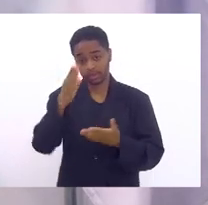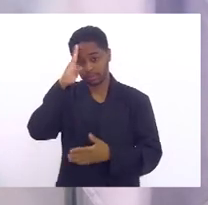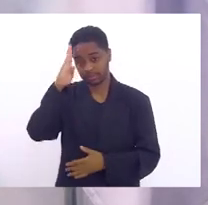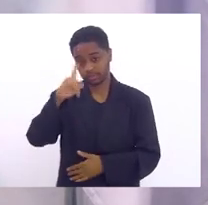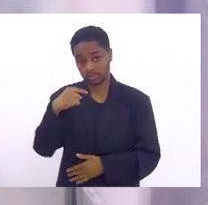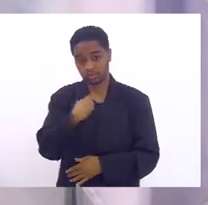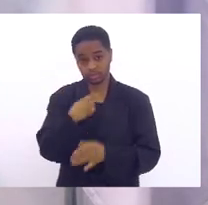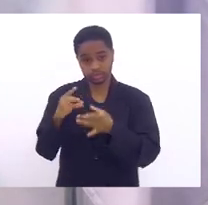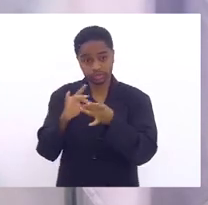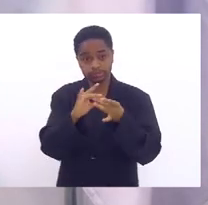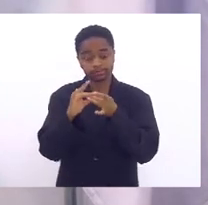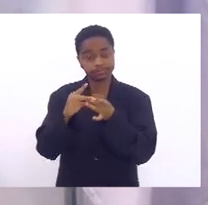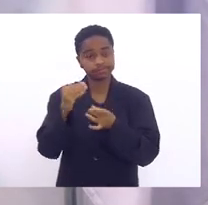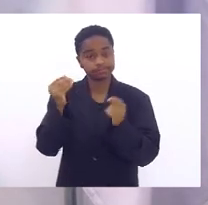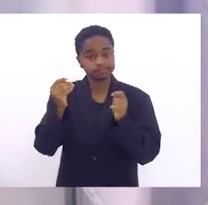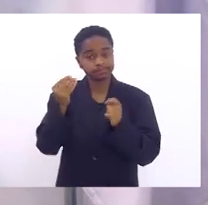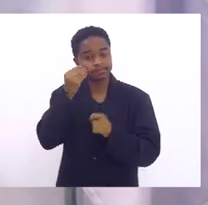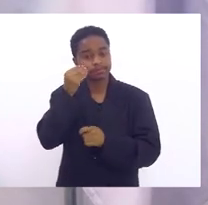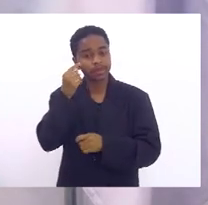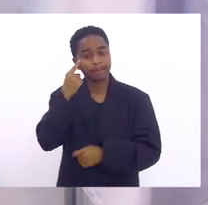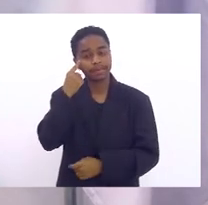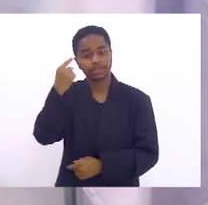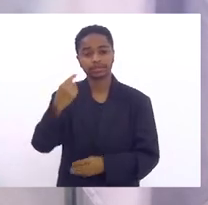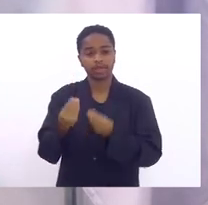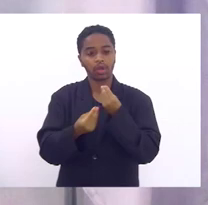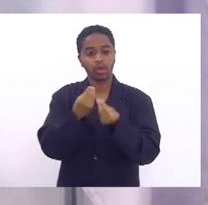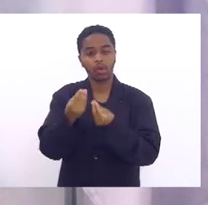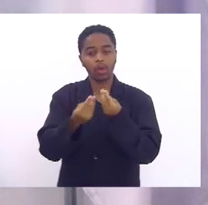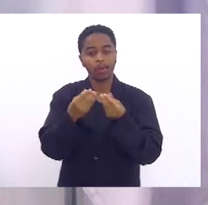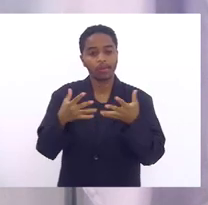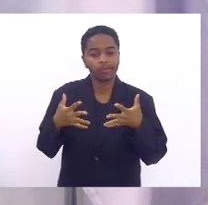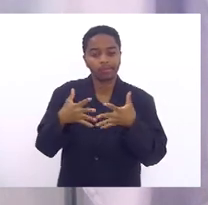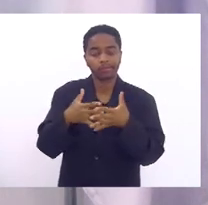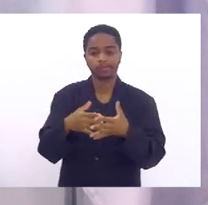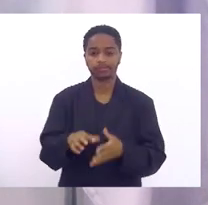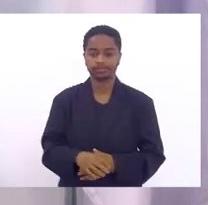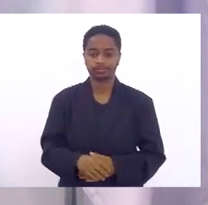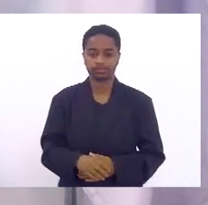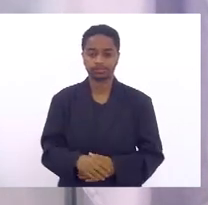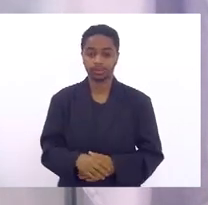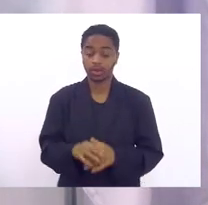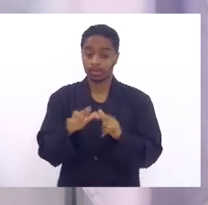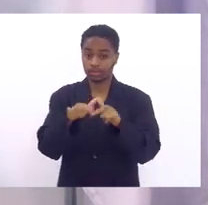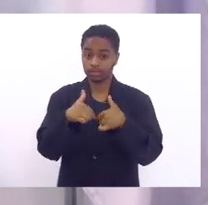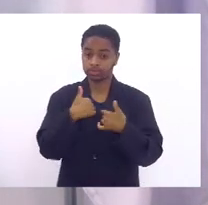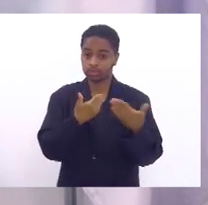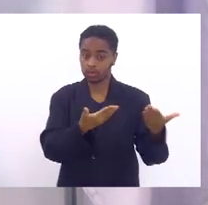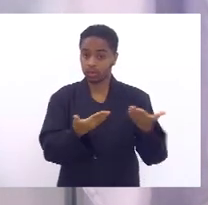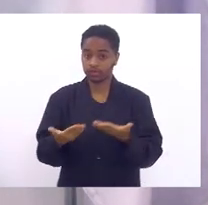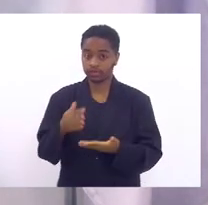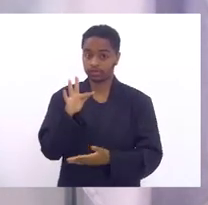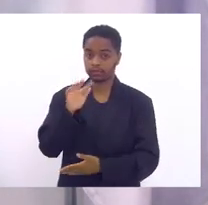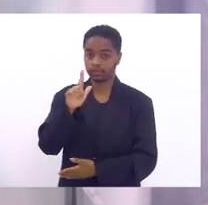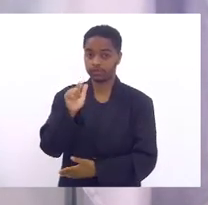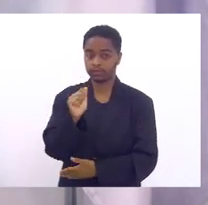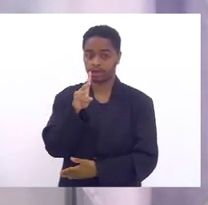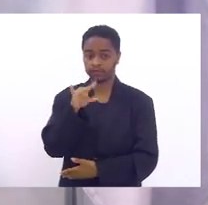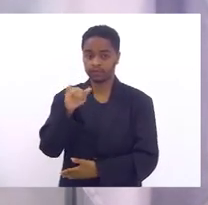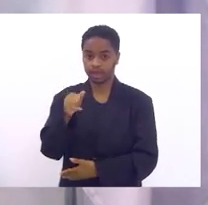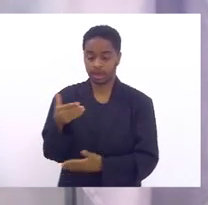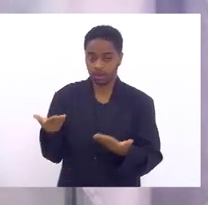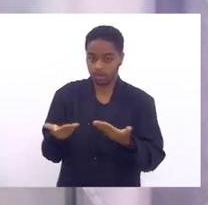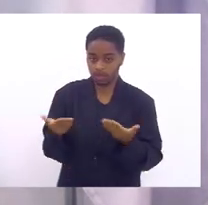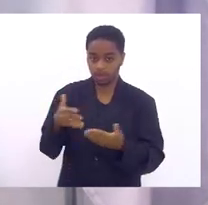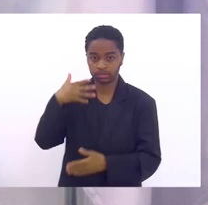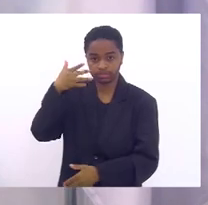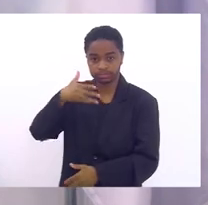esforços para pensar nessa complexidade de maneira concreta então por isso convido agora a Dra Flávia Brasil e